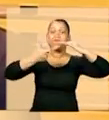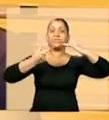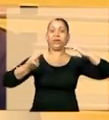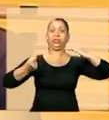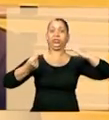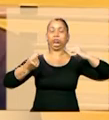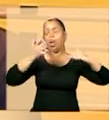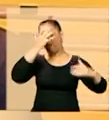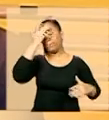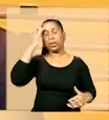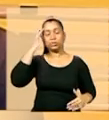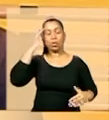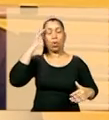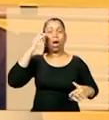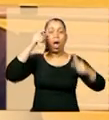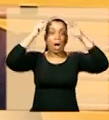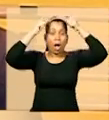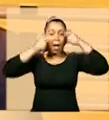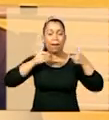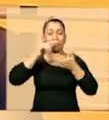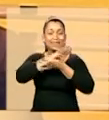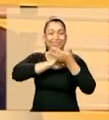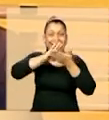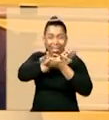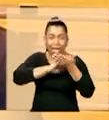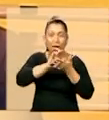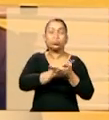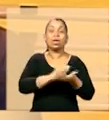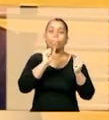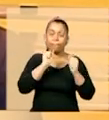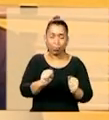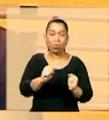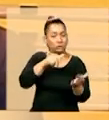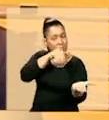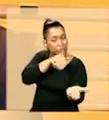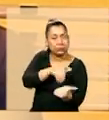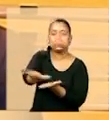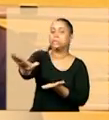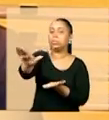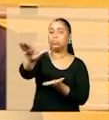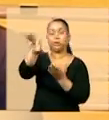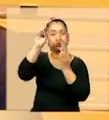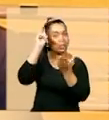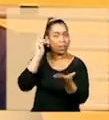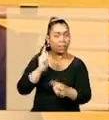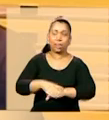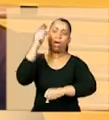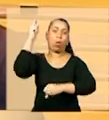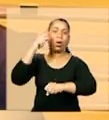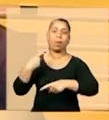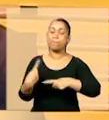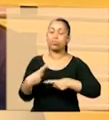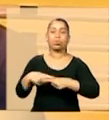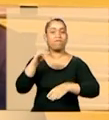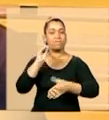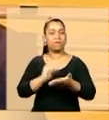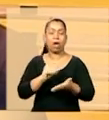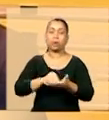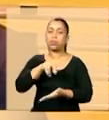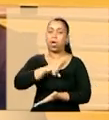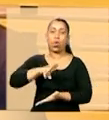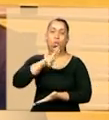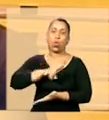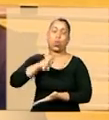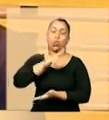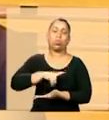o empregado está sem capacete, para mim pode ser enquadrado de uma demissão sem justa causa automática, desde que ele